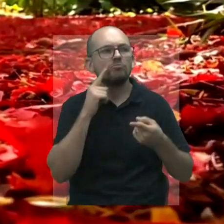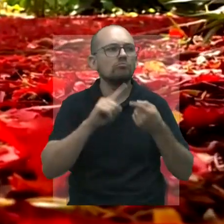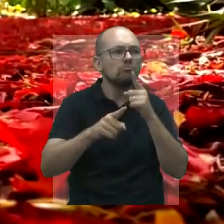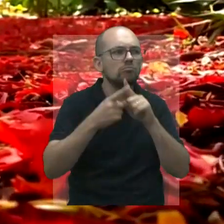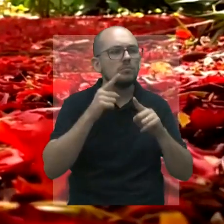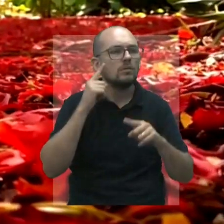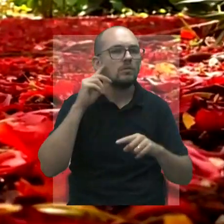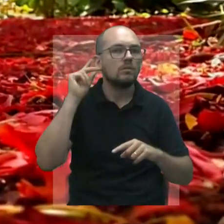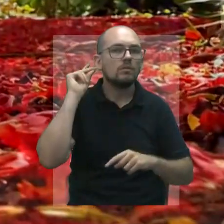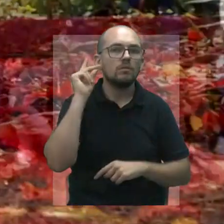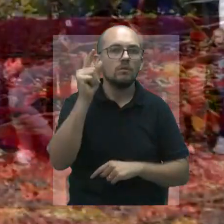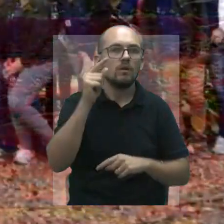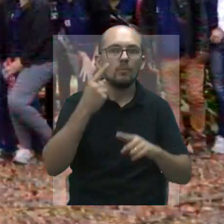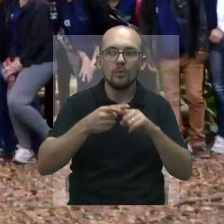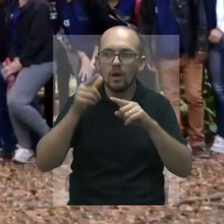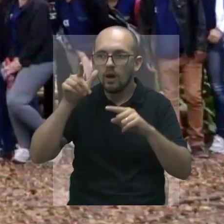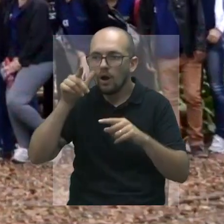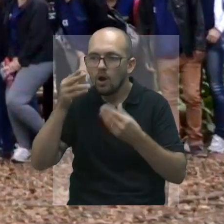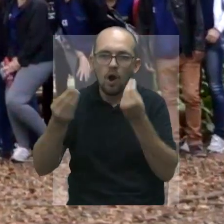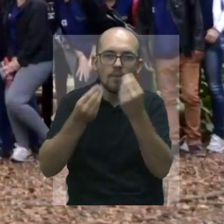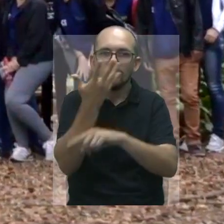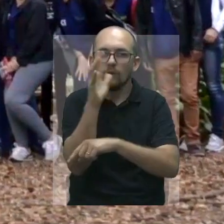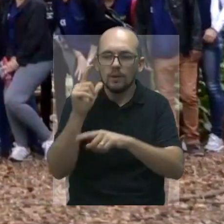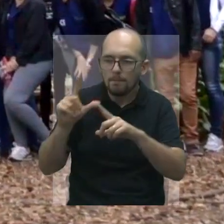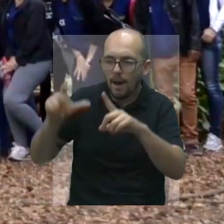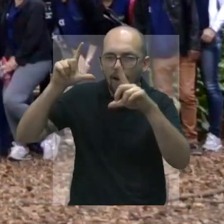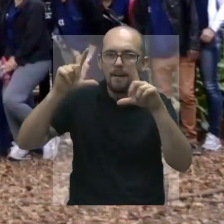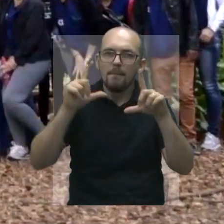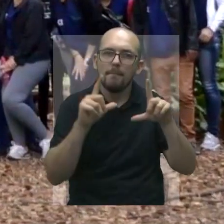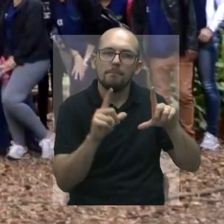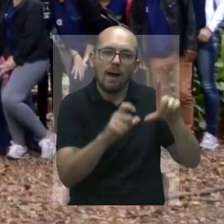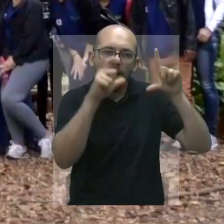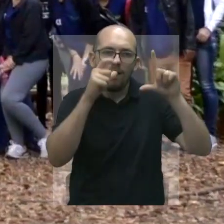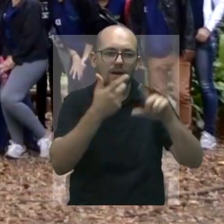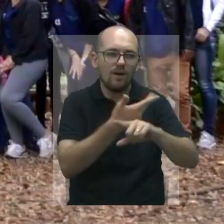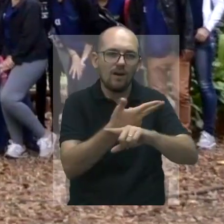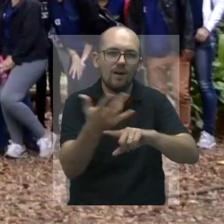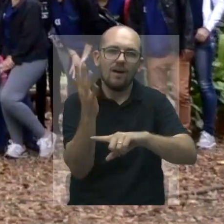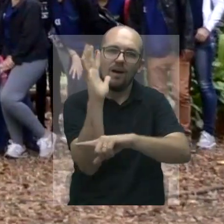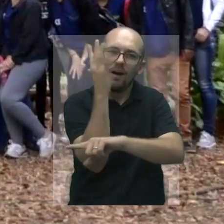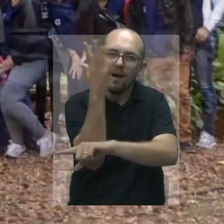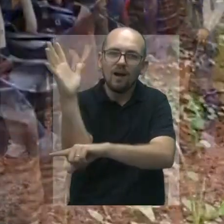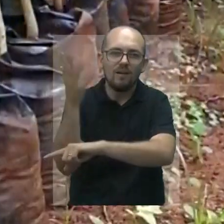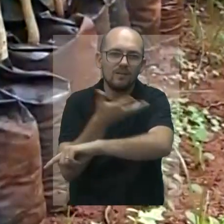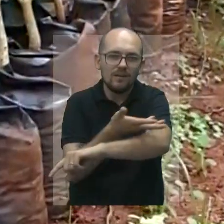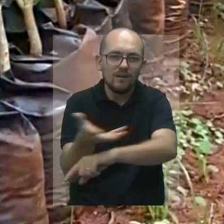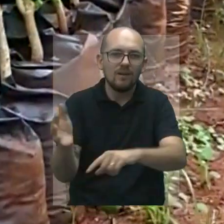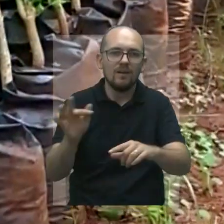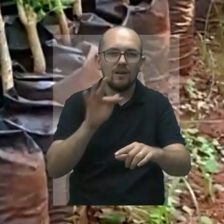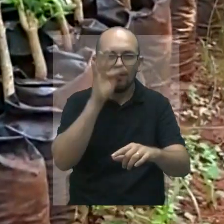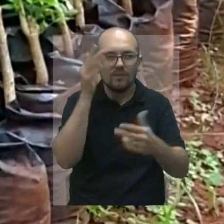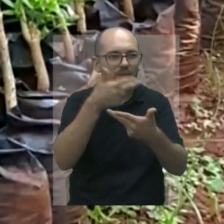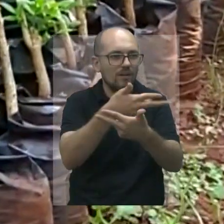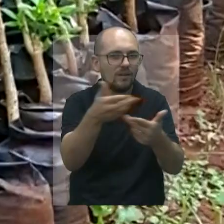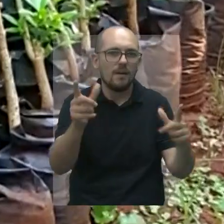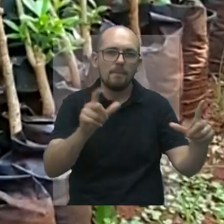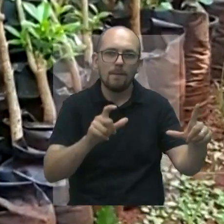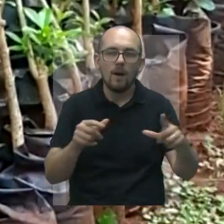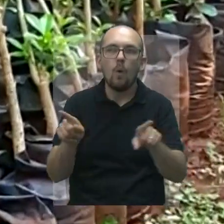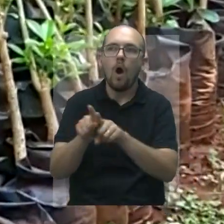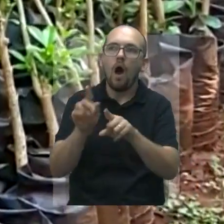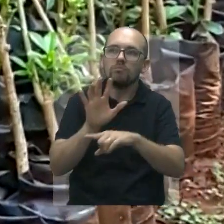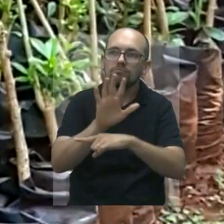a observação da natureza e seu registro como ferramenta de educação ambiental e proteção